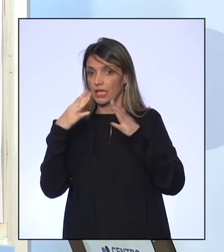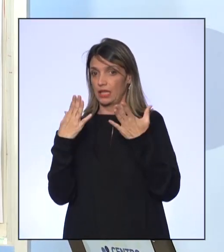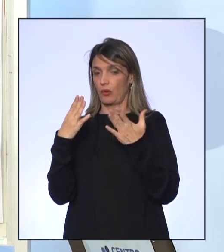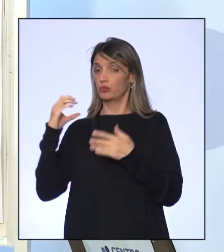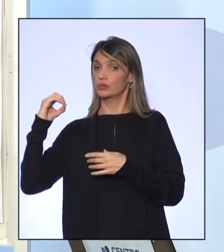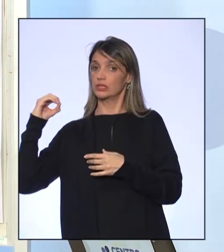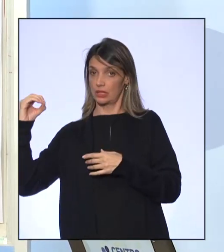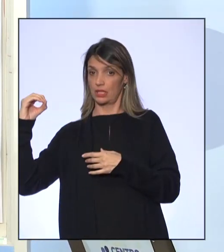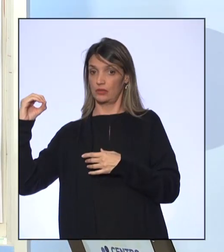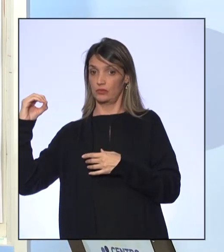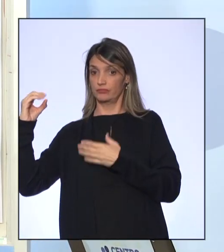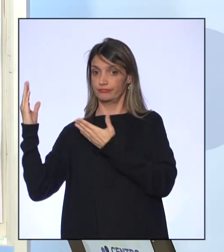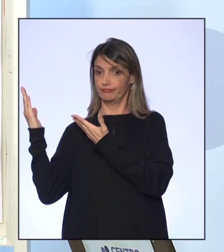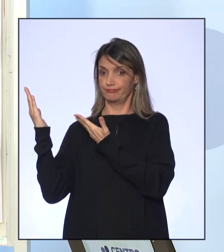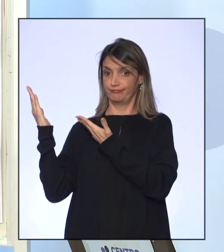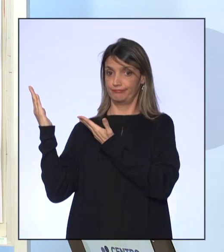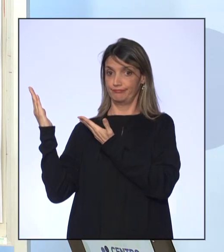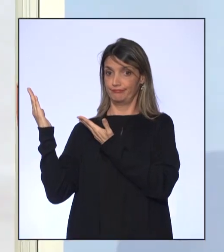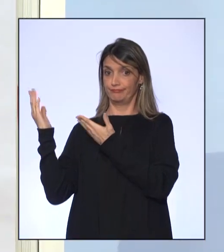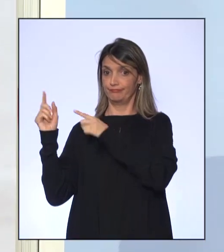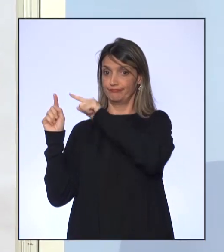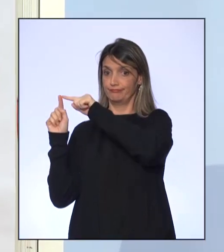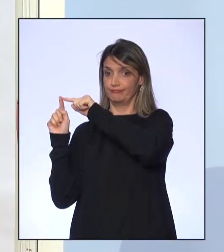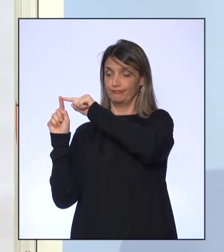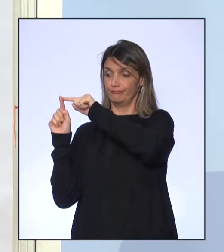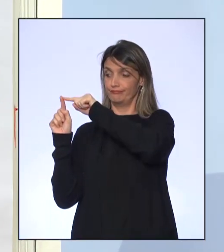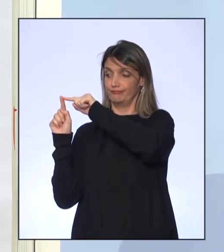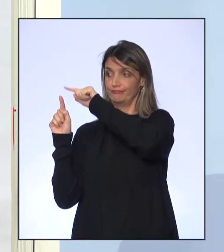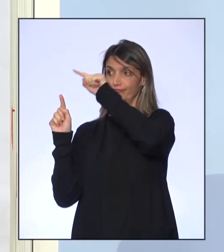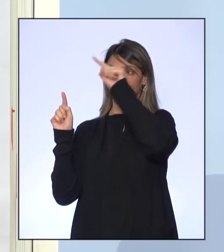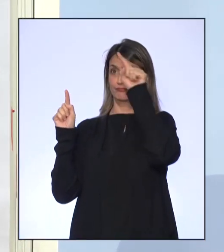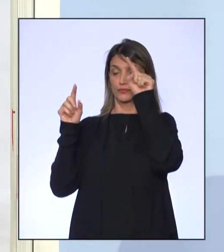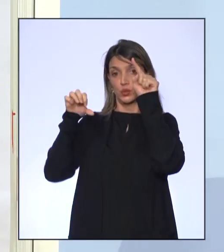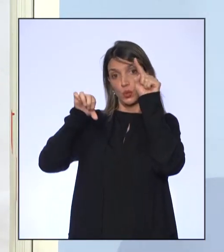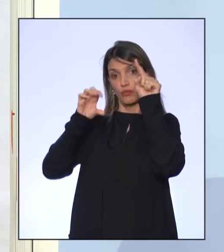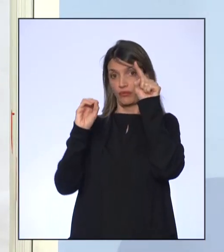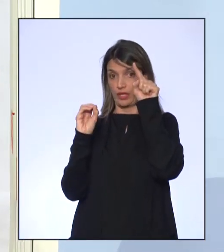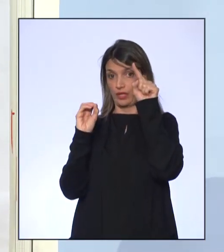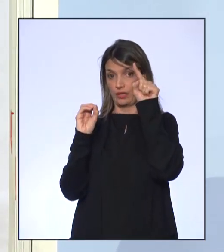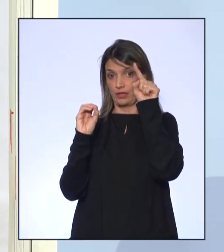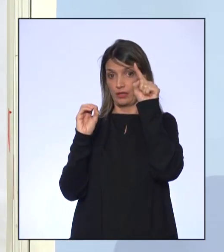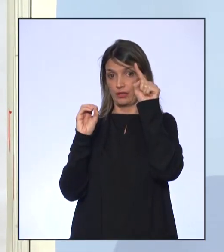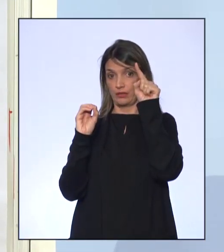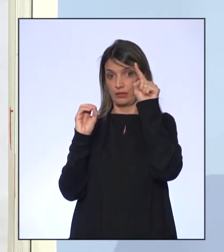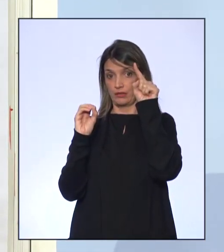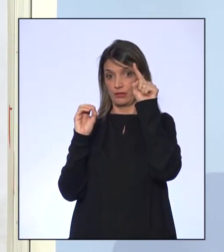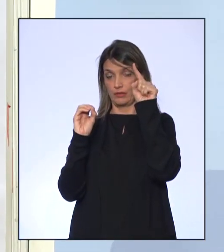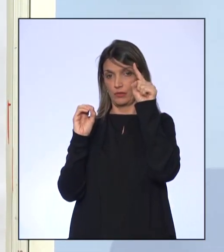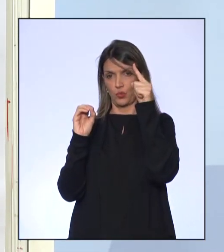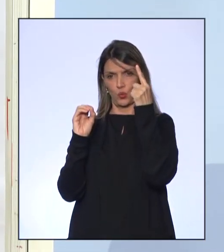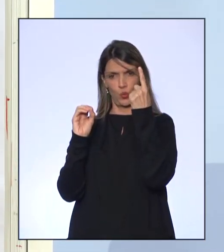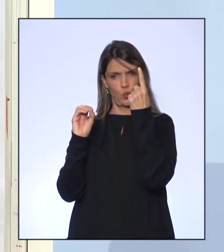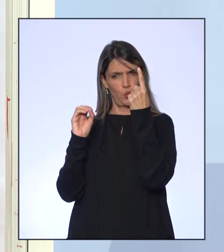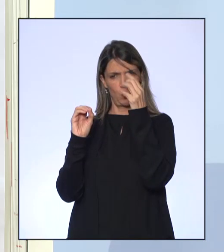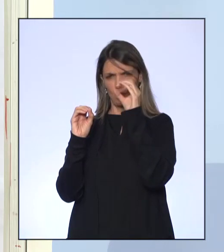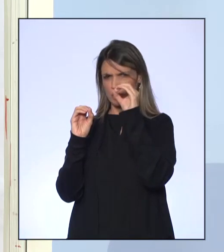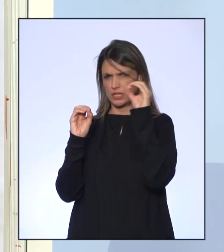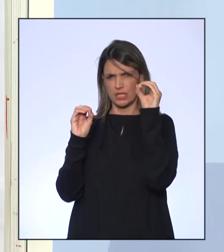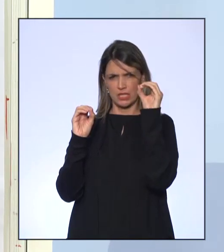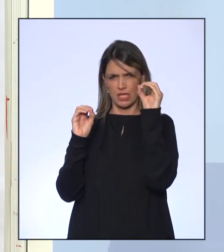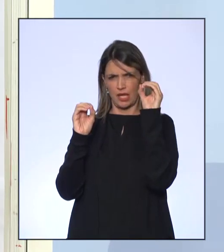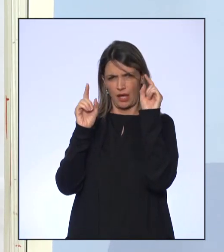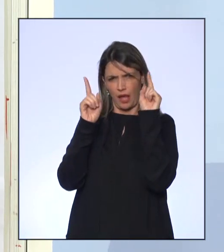aqui ó zero andei 90 ou 100 é uma coisa que mais próxima não estão sem alguma coisa aqui